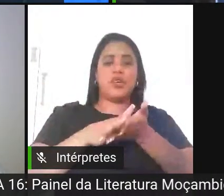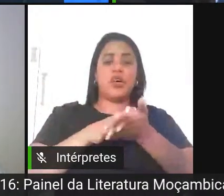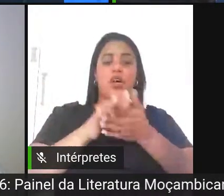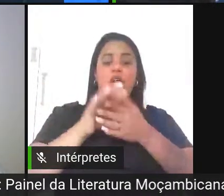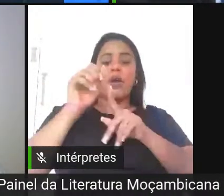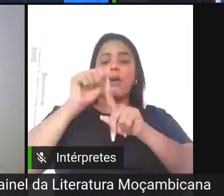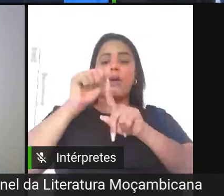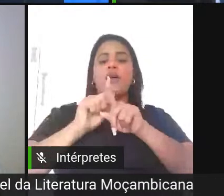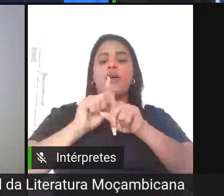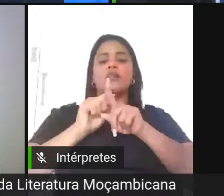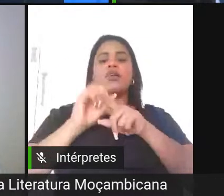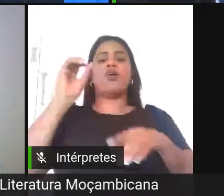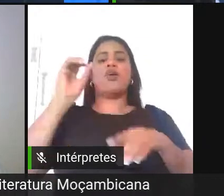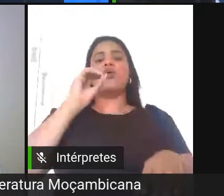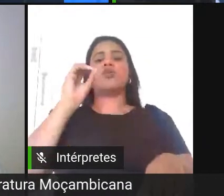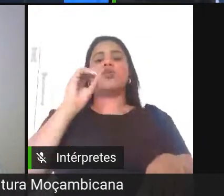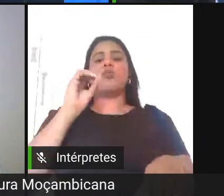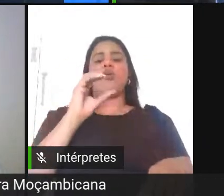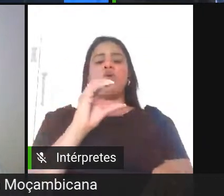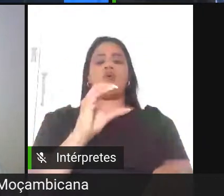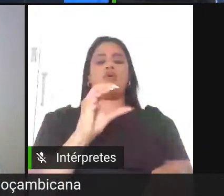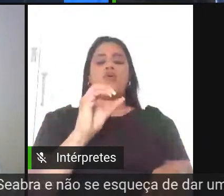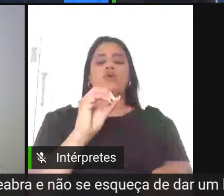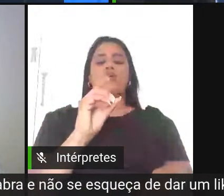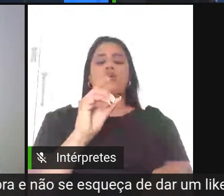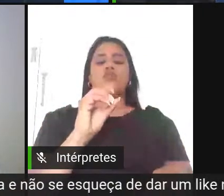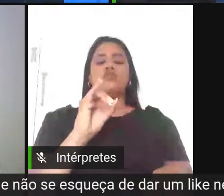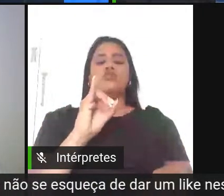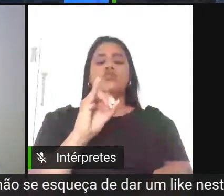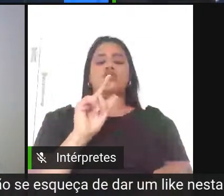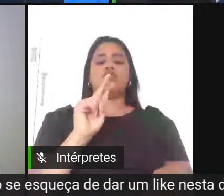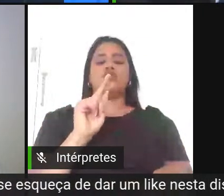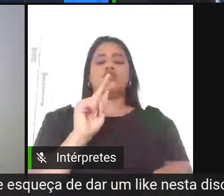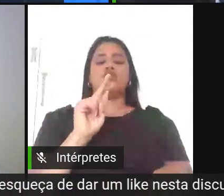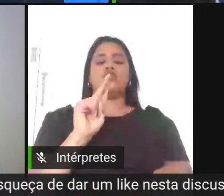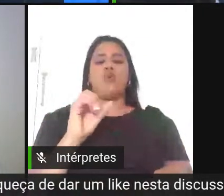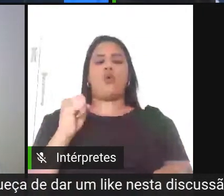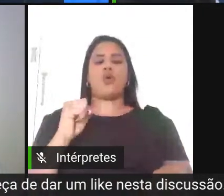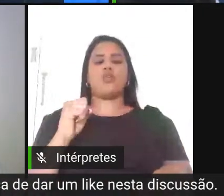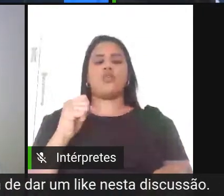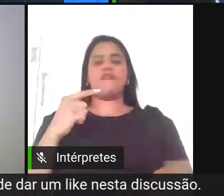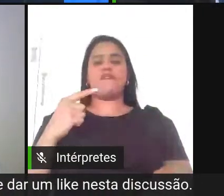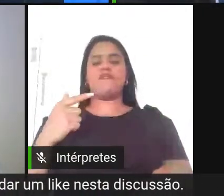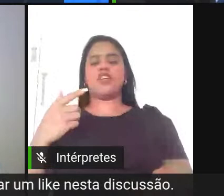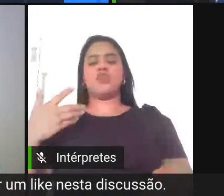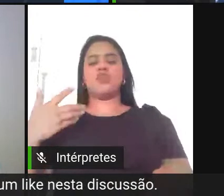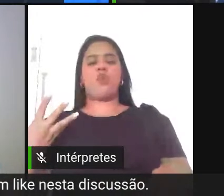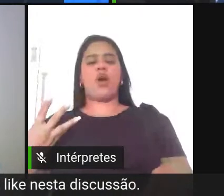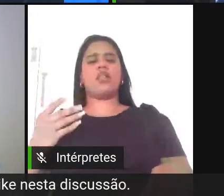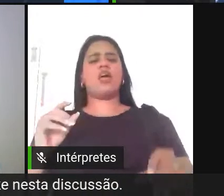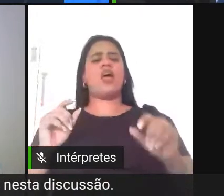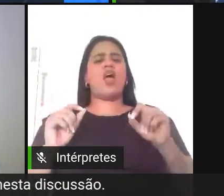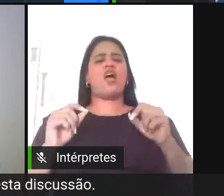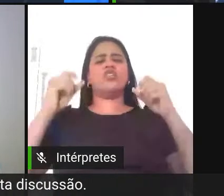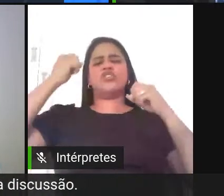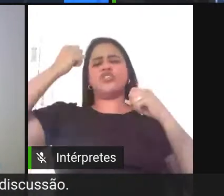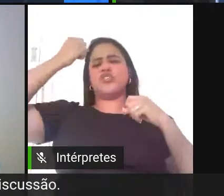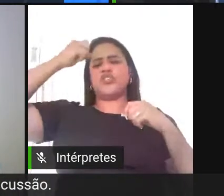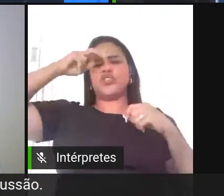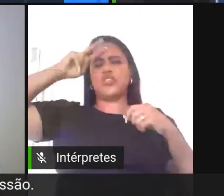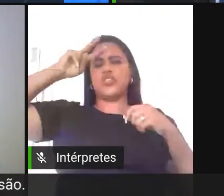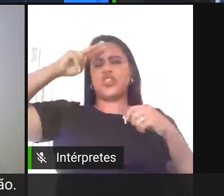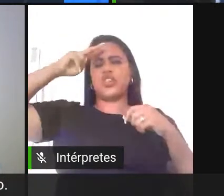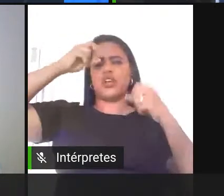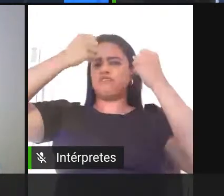Código 824, é um livro em que eu não conto nenhuma história. Por exemplo, é um livro em que eu não tenho uma sequência, que não tenho